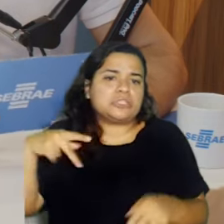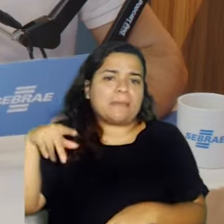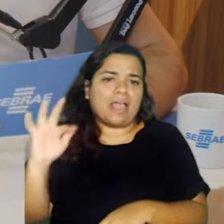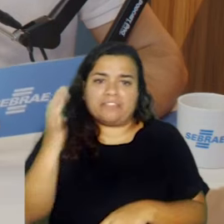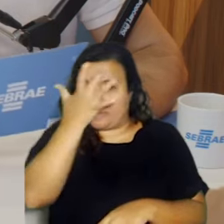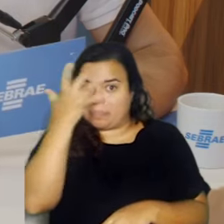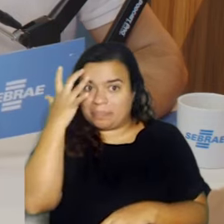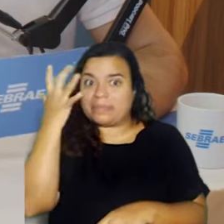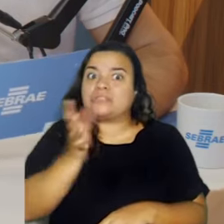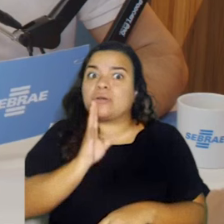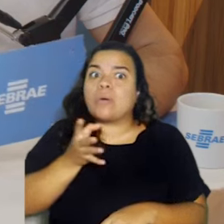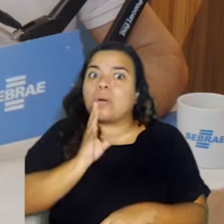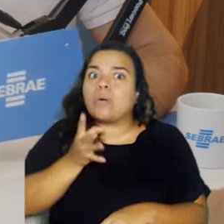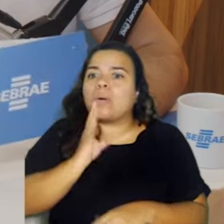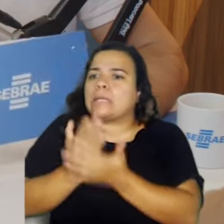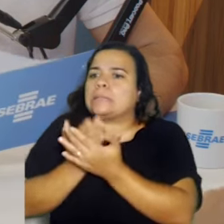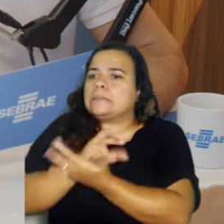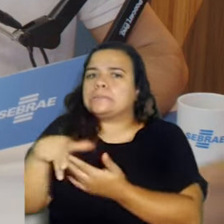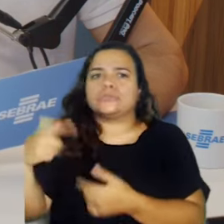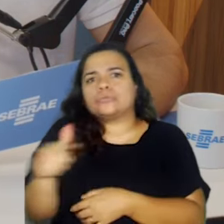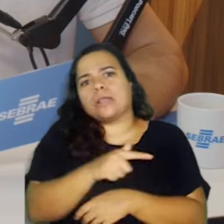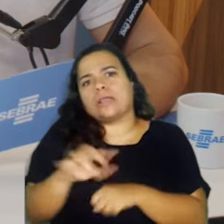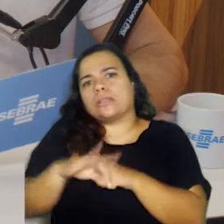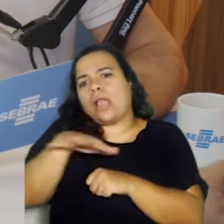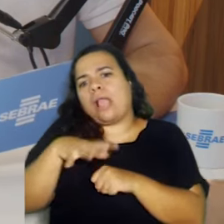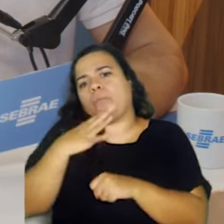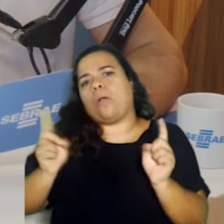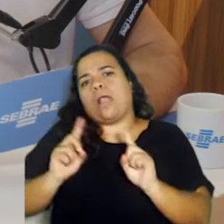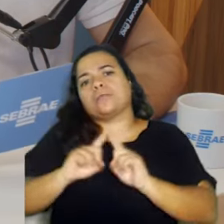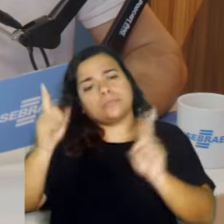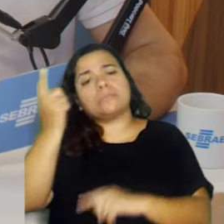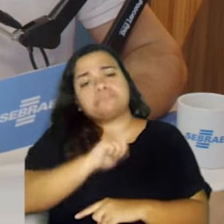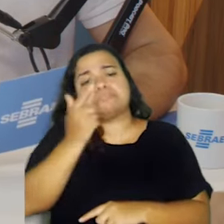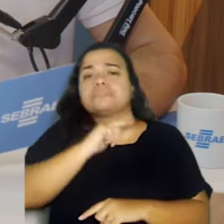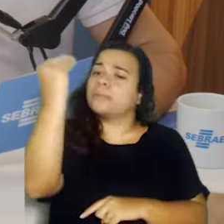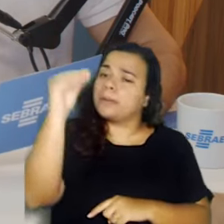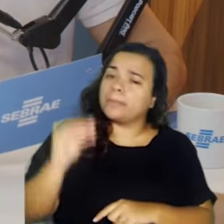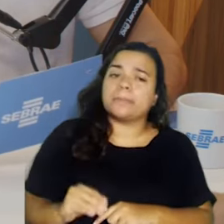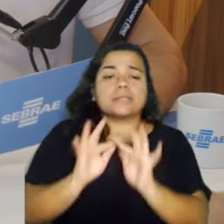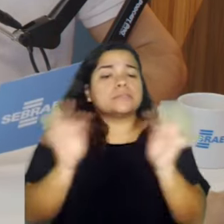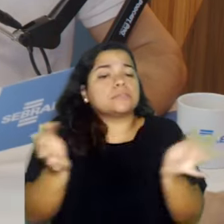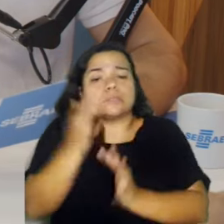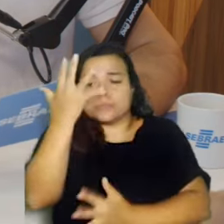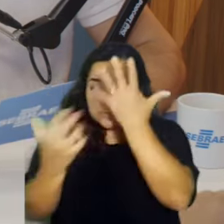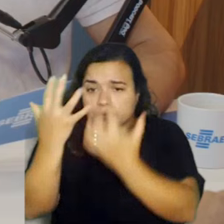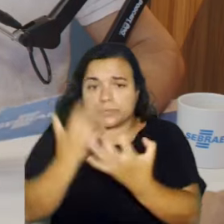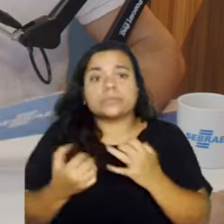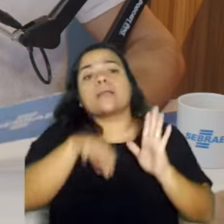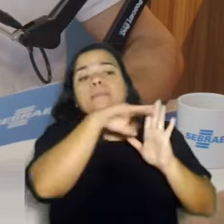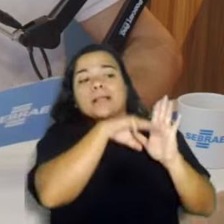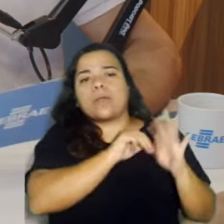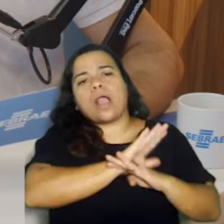que não tem muita muito letramento técnico consegue fazer todo esse preenchimento observando o manual